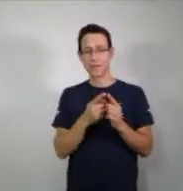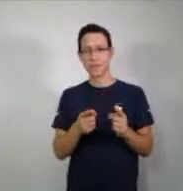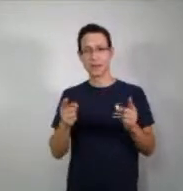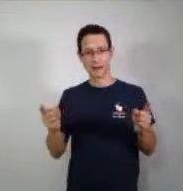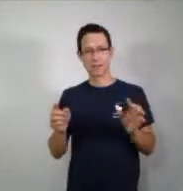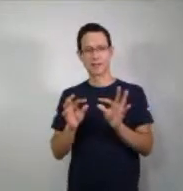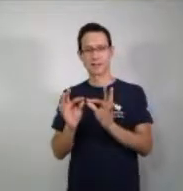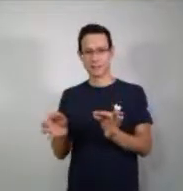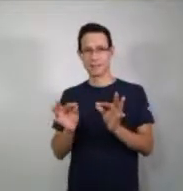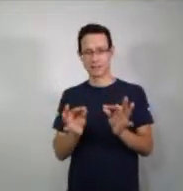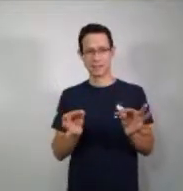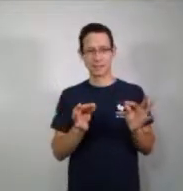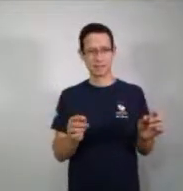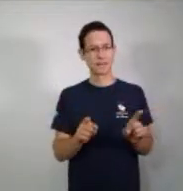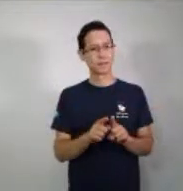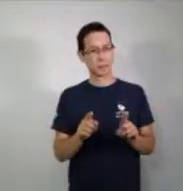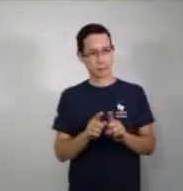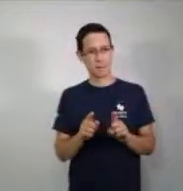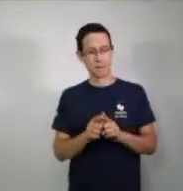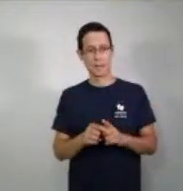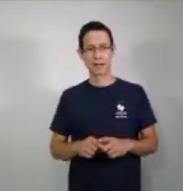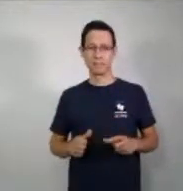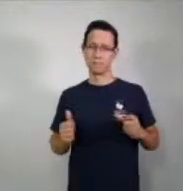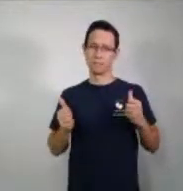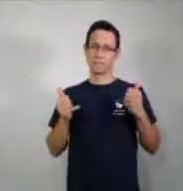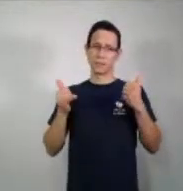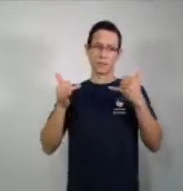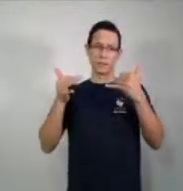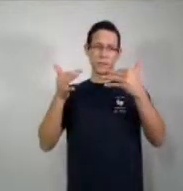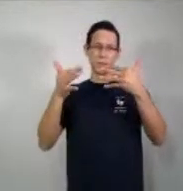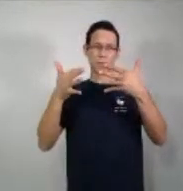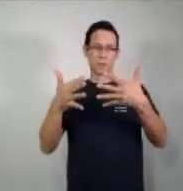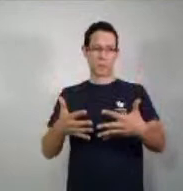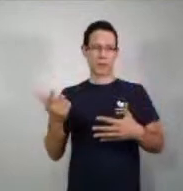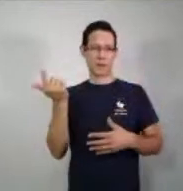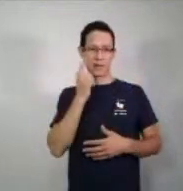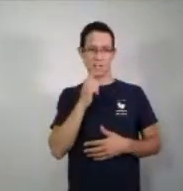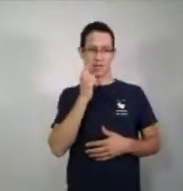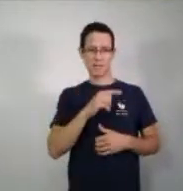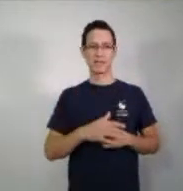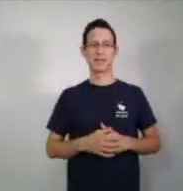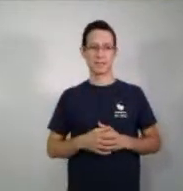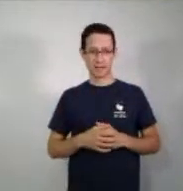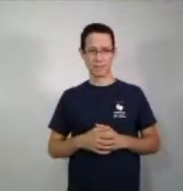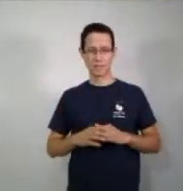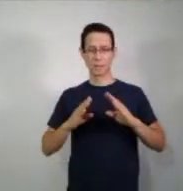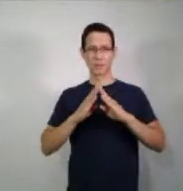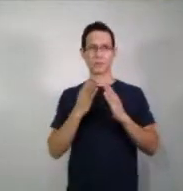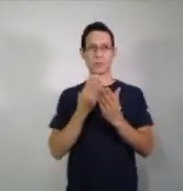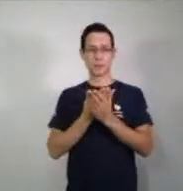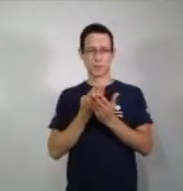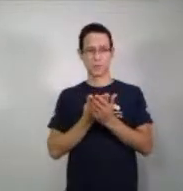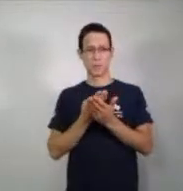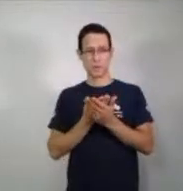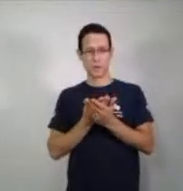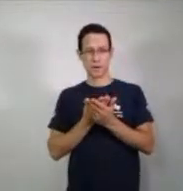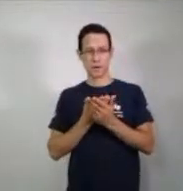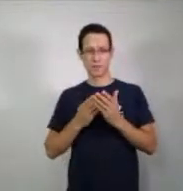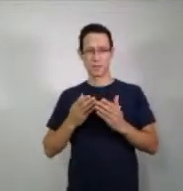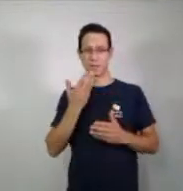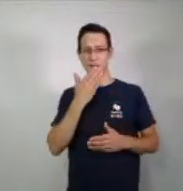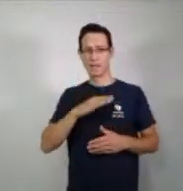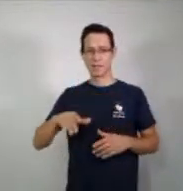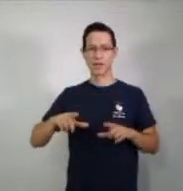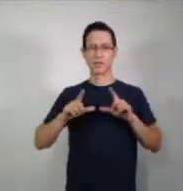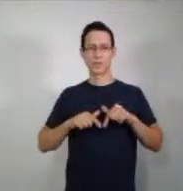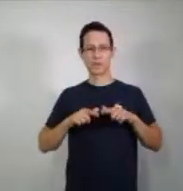mas que ao mesmo tempo são, né, dizem tudo que quer, né, o que querem dizer. Ele diz: colégio, né, das crianças judias, das meninas,